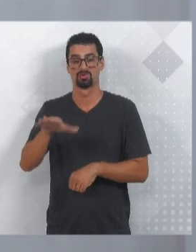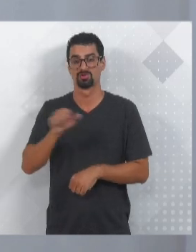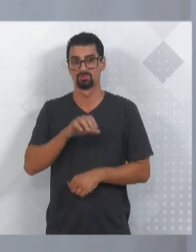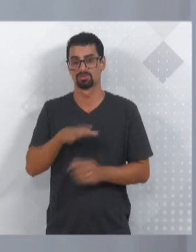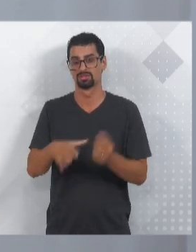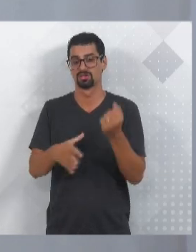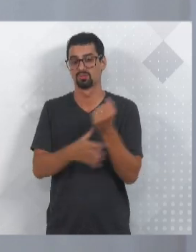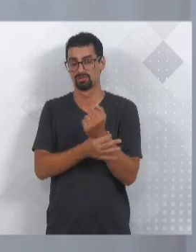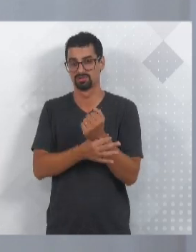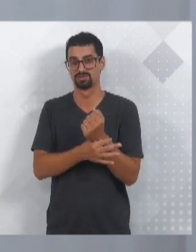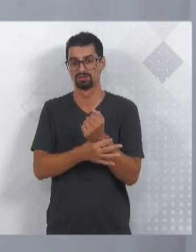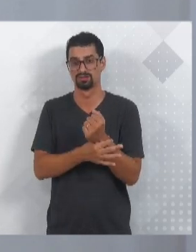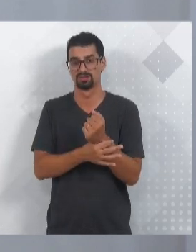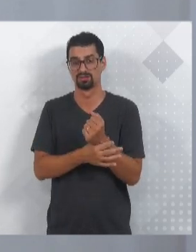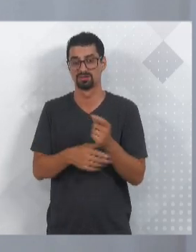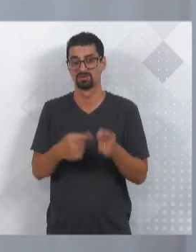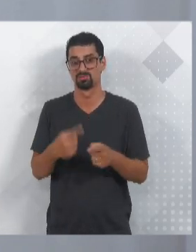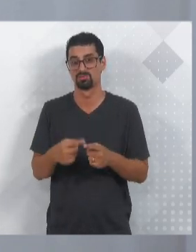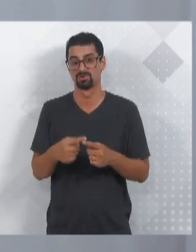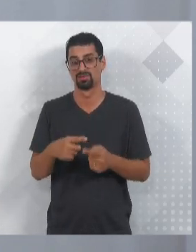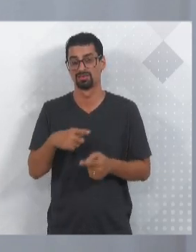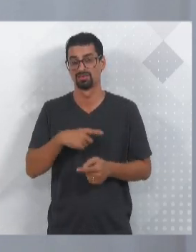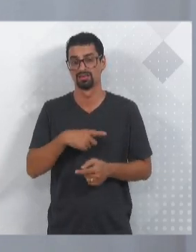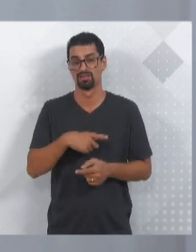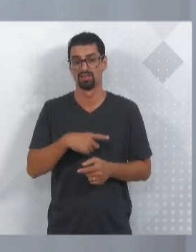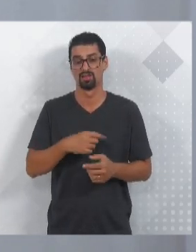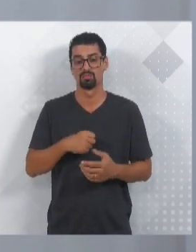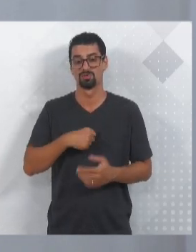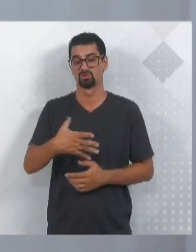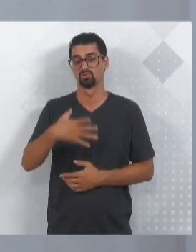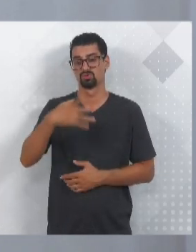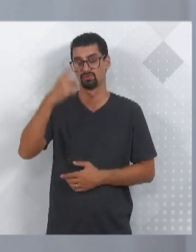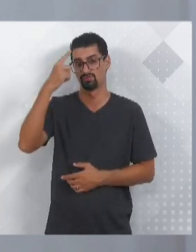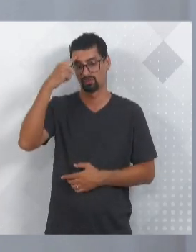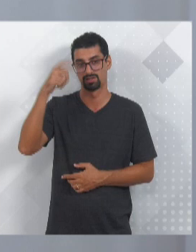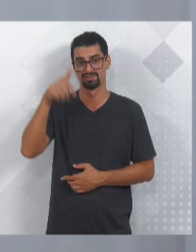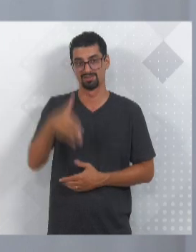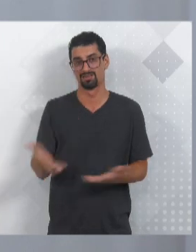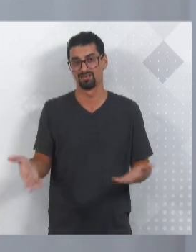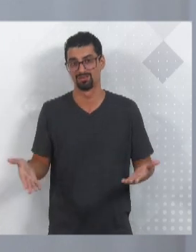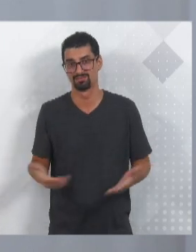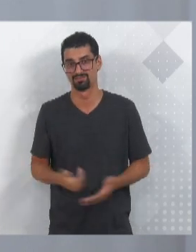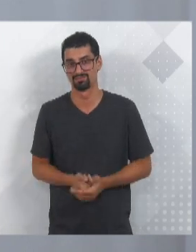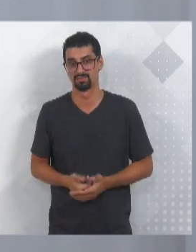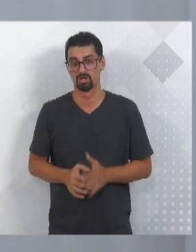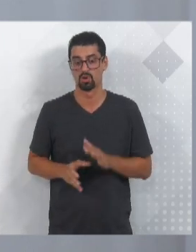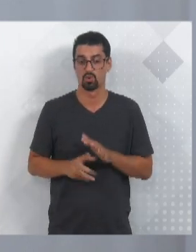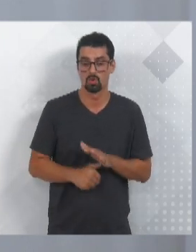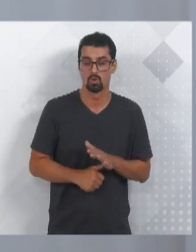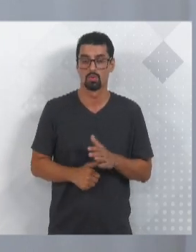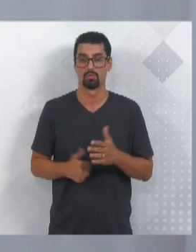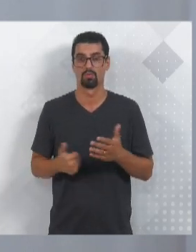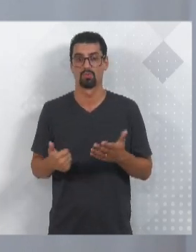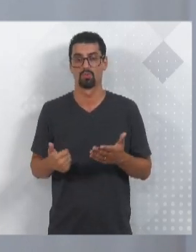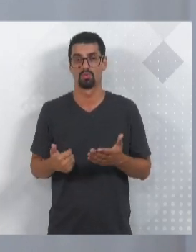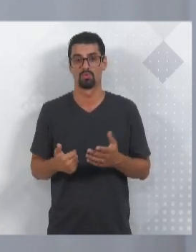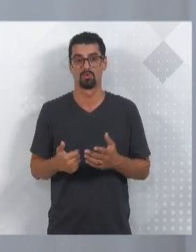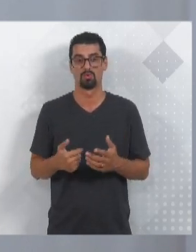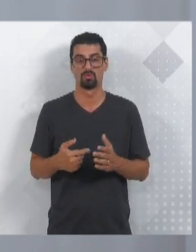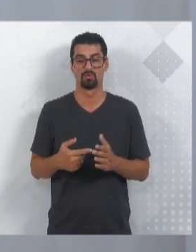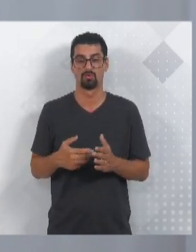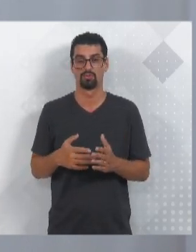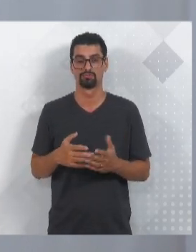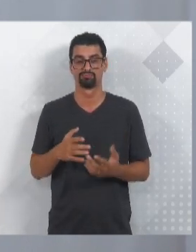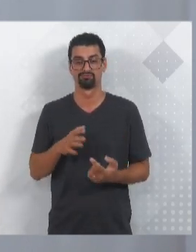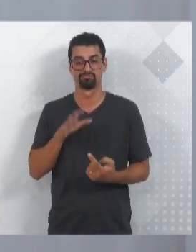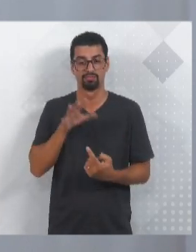pública, porque está tendo um ato de violação ali. A questão do furto, a questão da ameaça, a